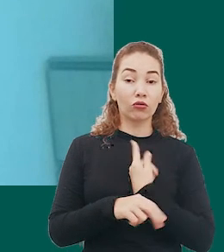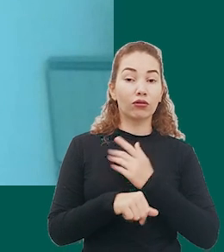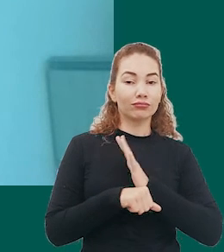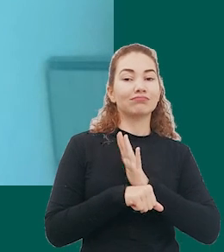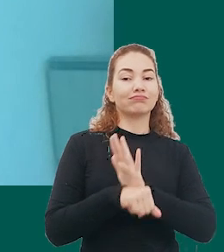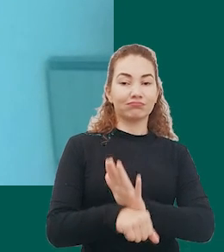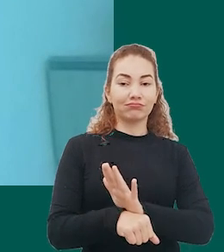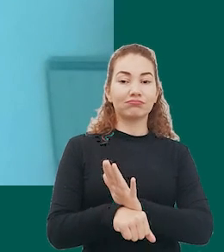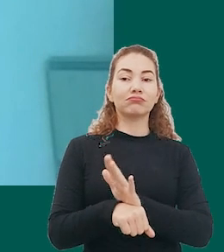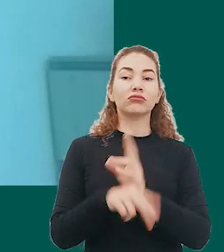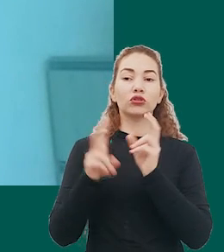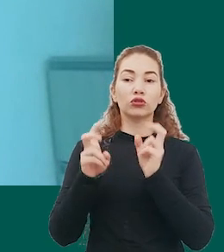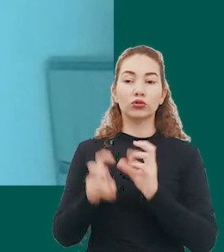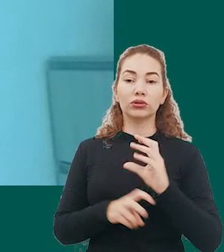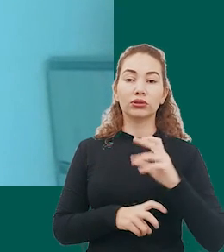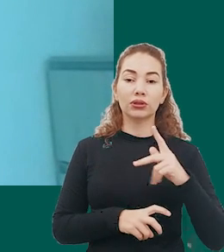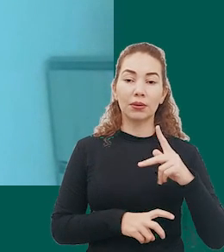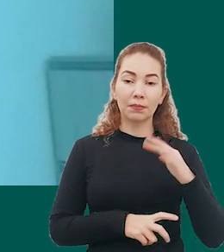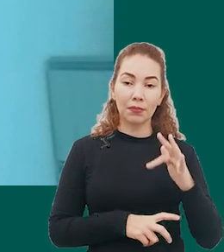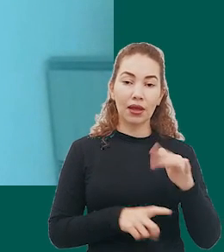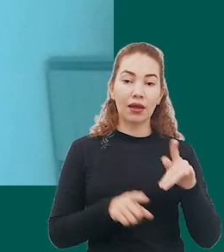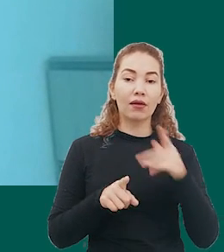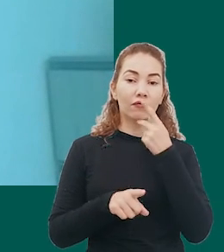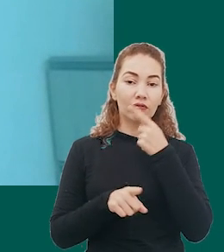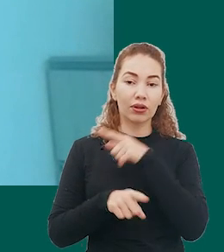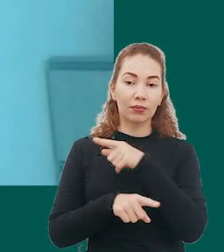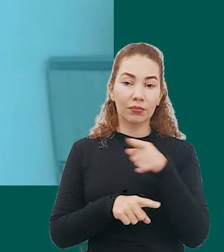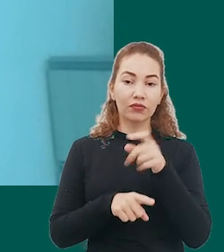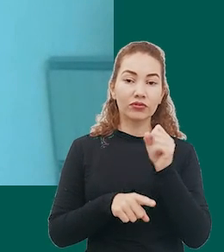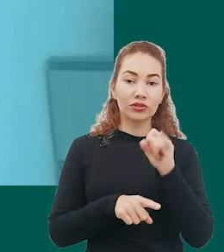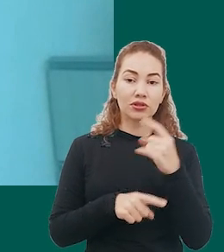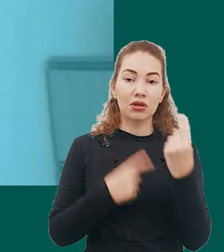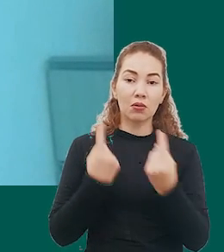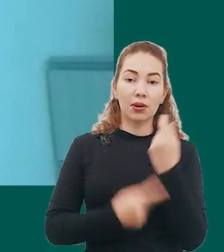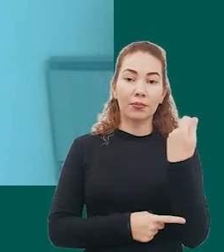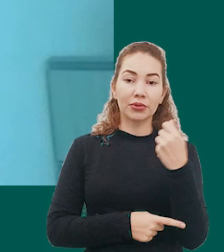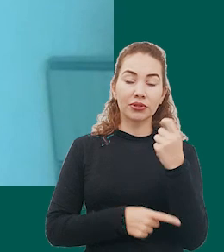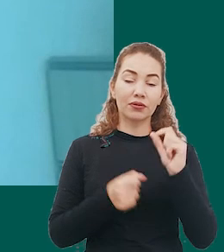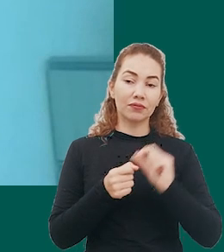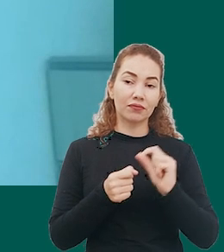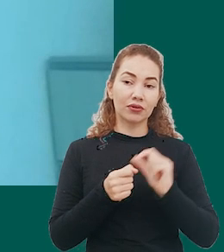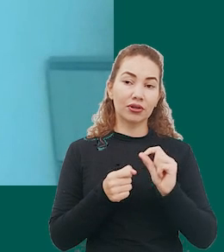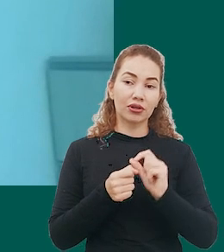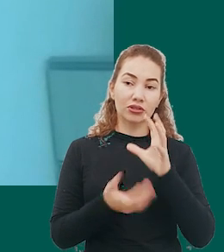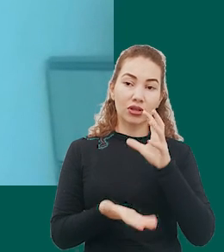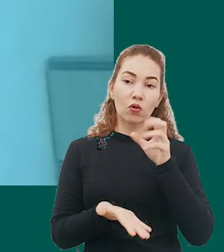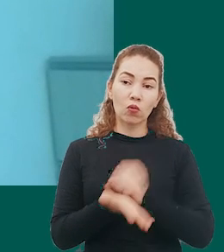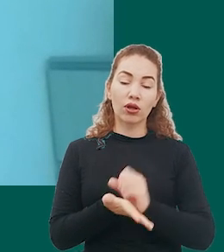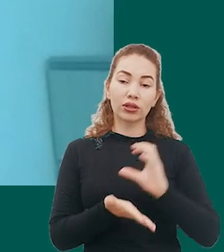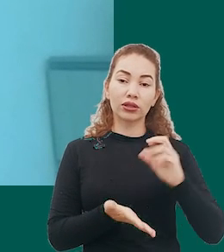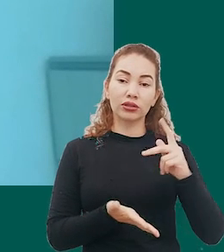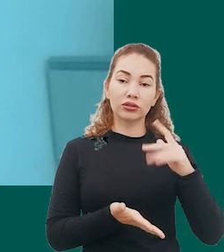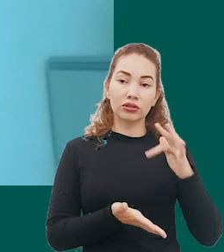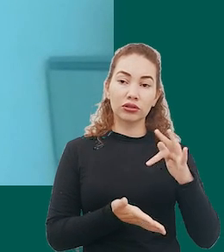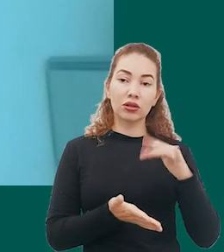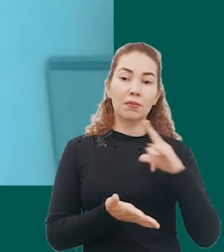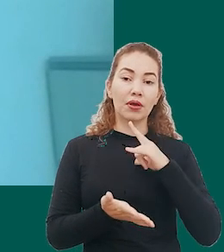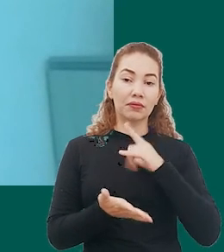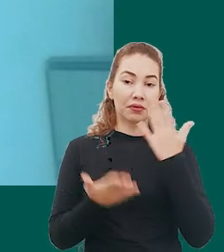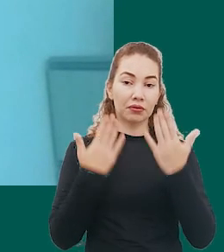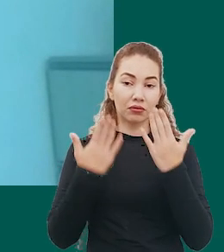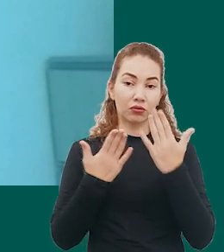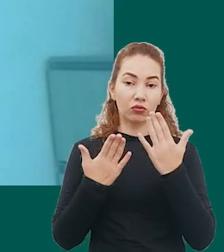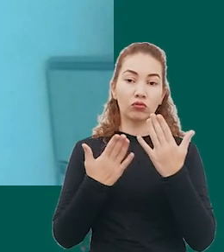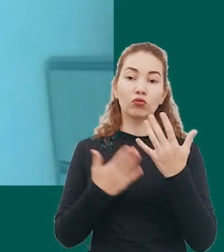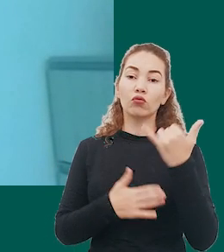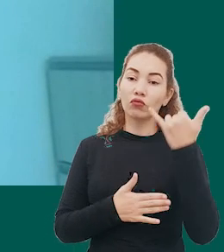auxilia. Ali na questão do CPF que eu comentei para você, se alguém precisar fazer um cadastro de CPF, tiver dúvida, nos